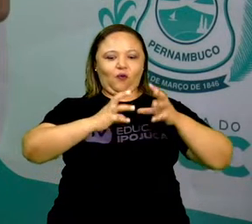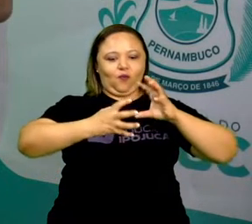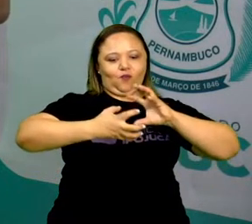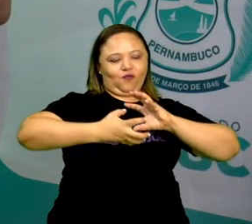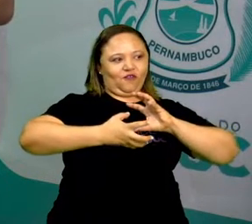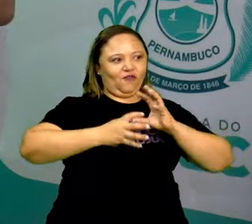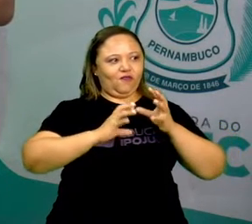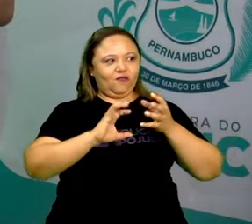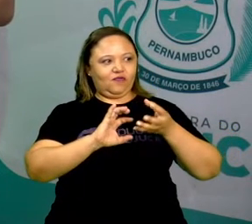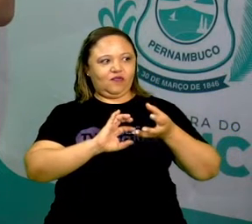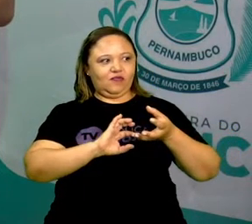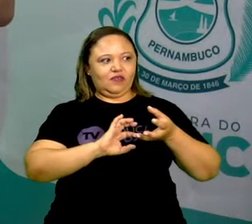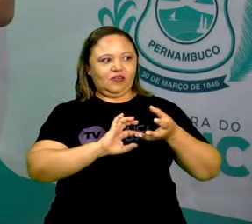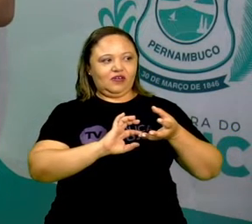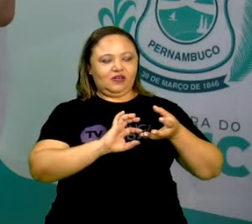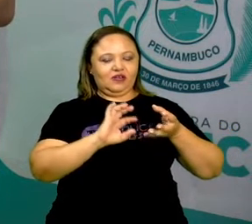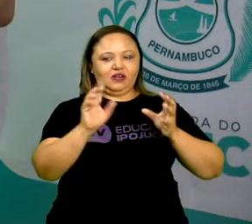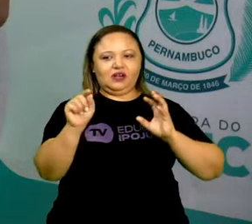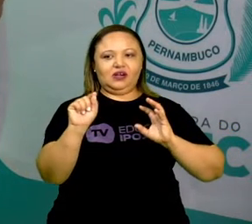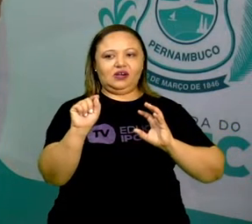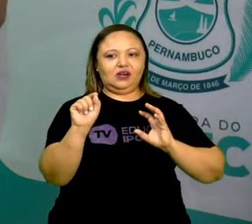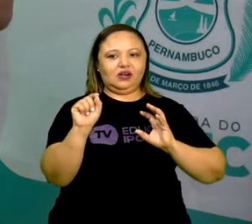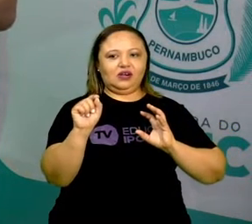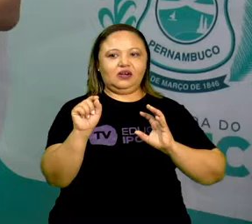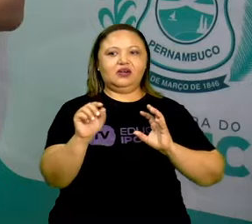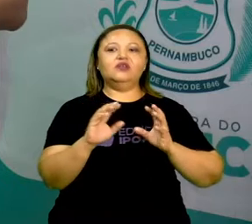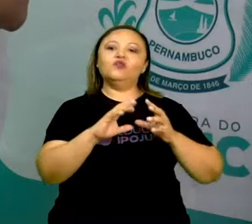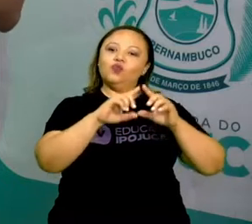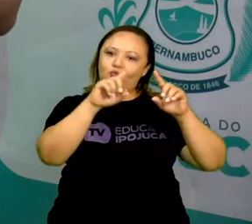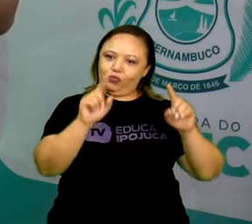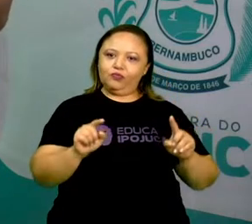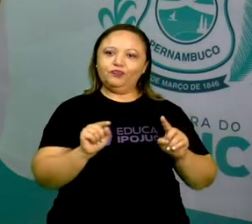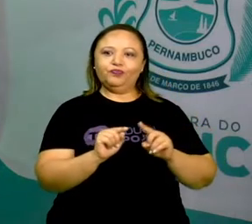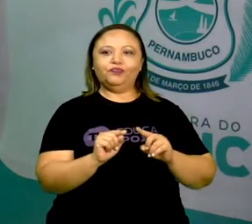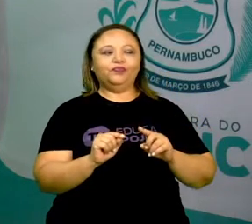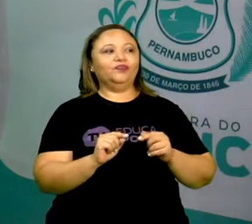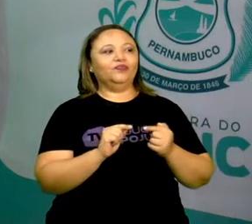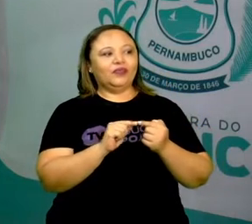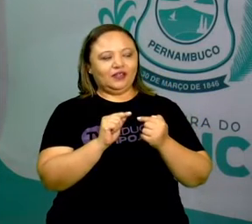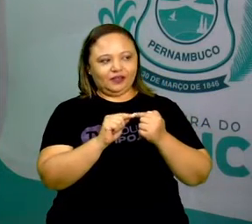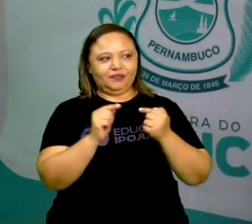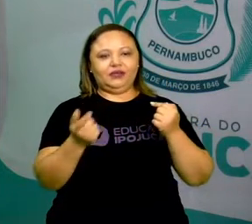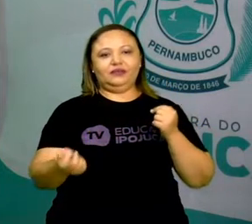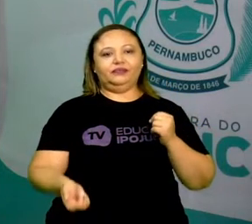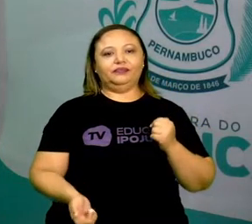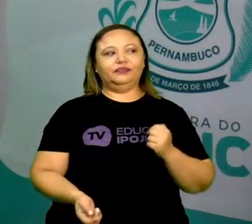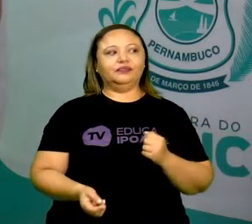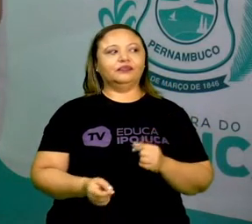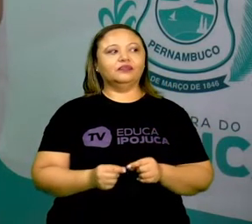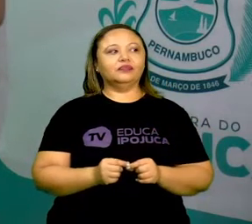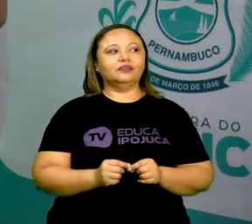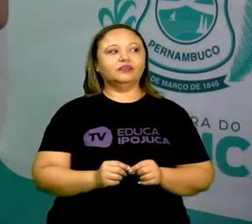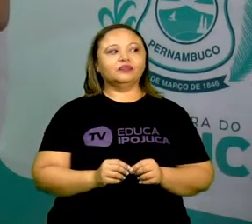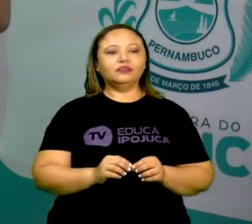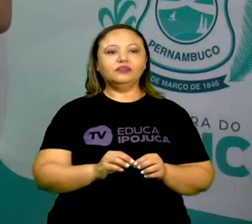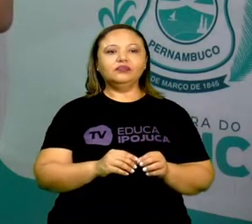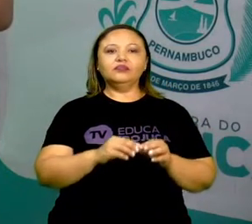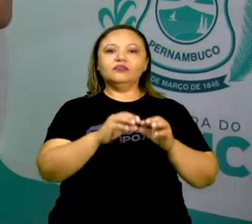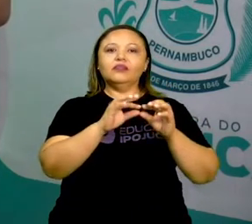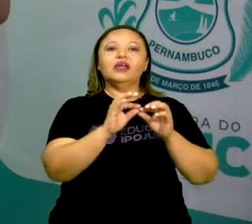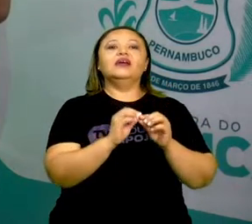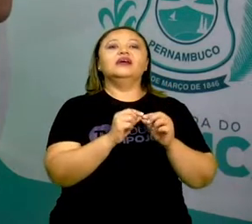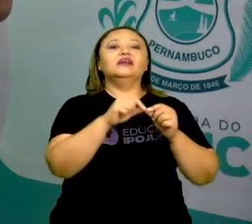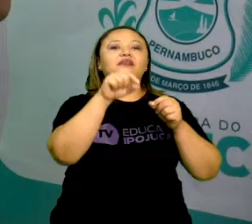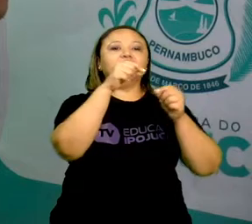ele vai lembrar que forma geométrica? É o cubo, como o próprio nome já está trazendo. E temos o chapeuzinho